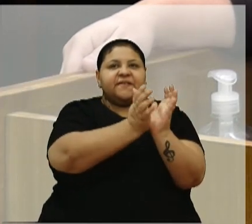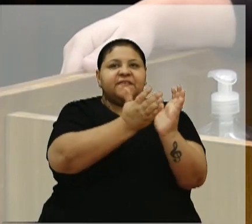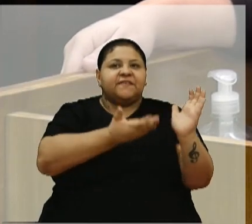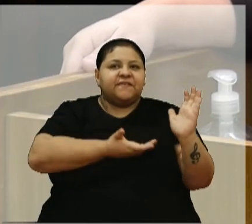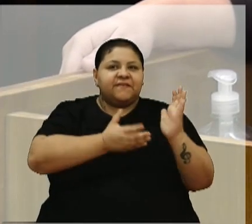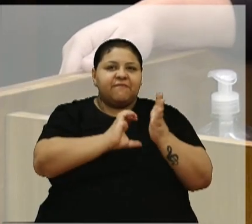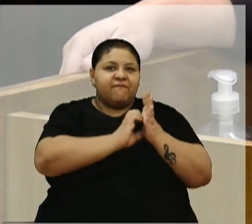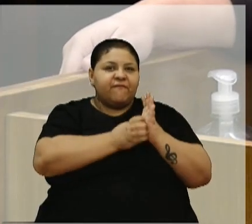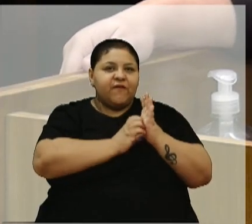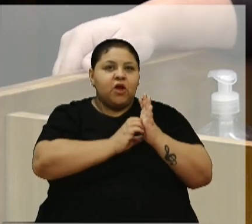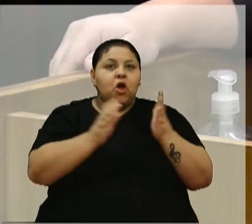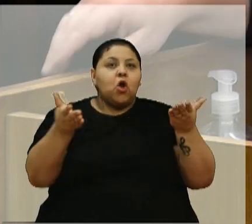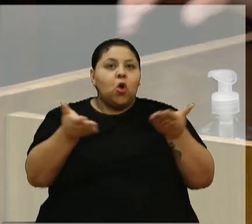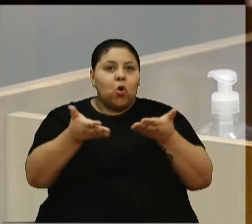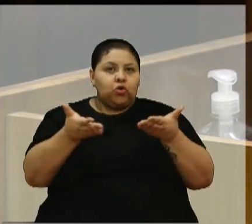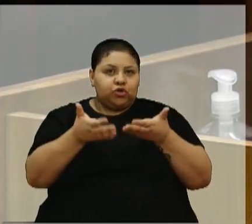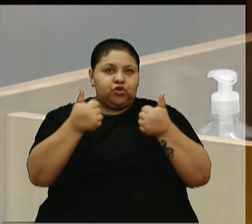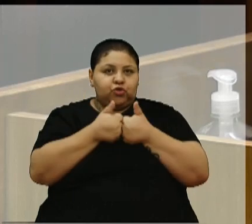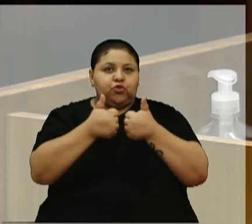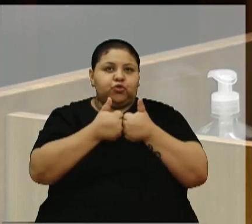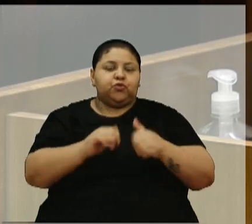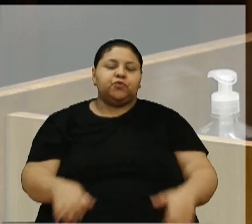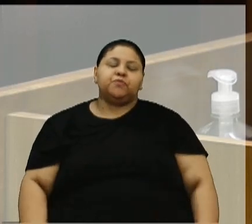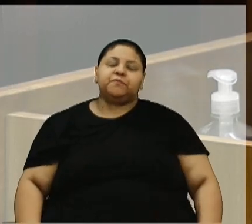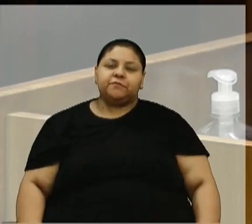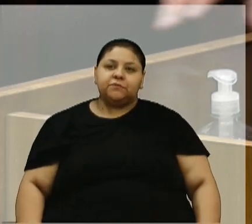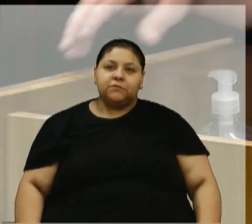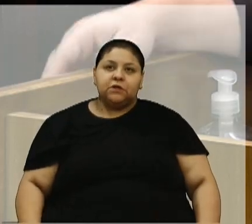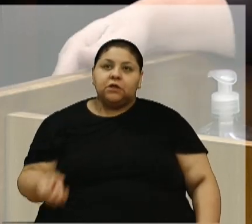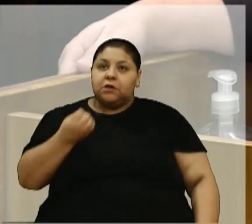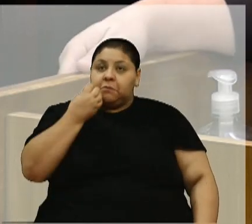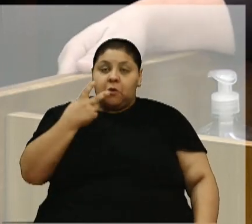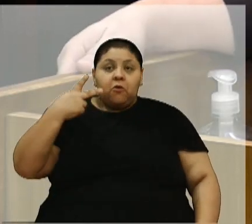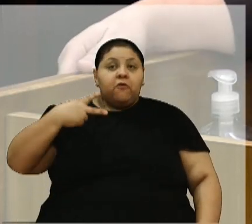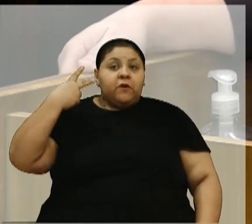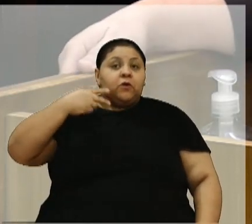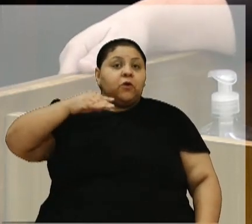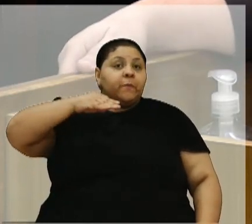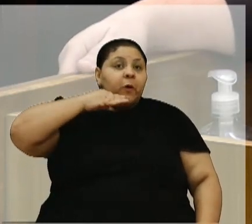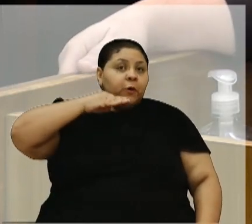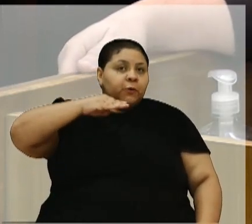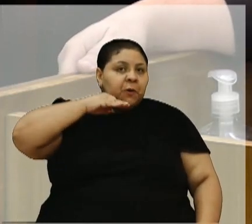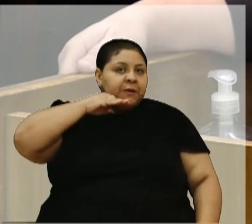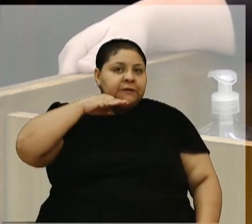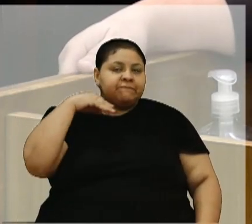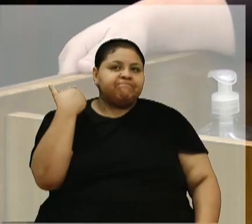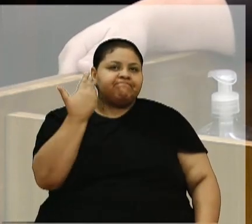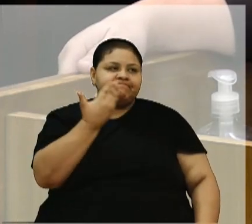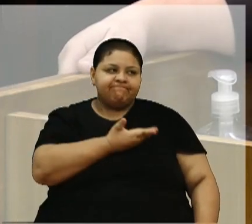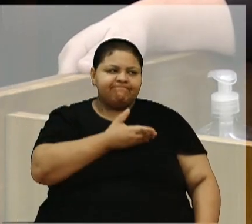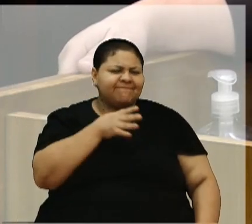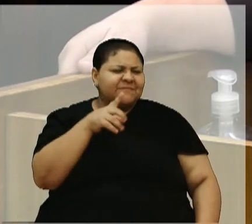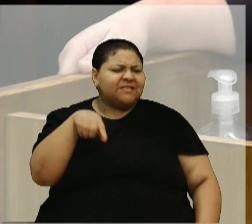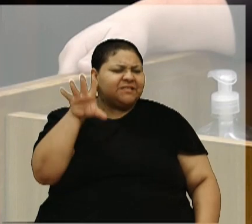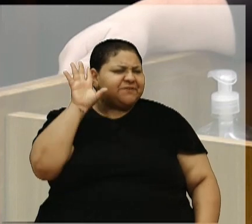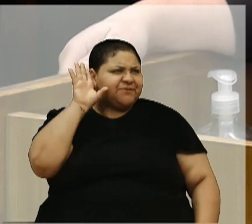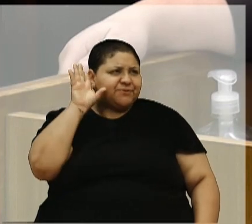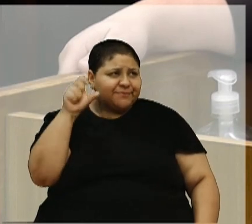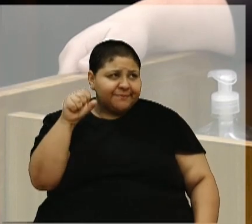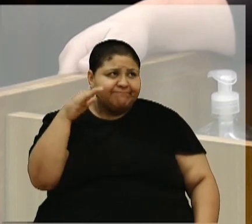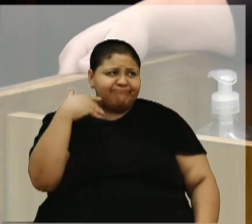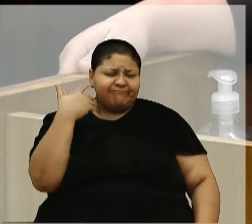partido que estão aqui hoje juntamente conosco. Bom, vereador Bortola, cara, escuta cada coisa aqui nessa